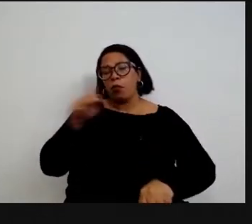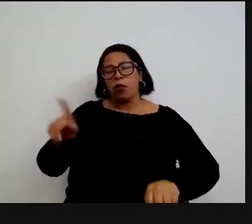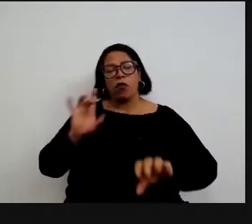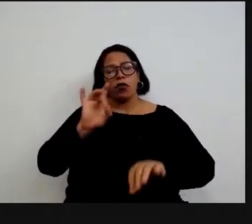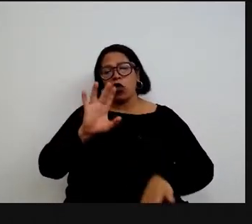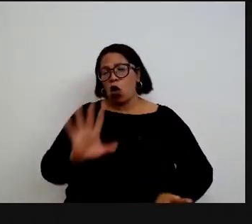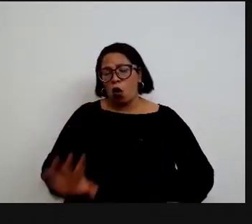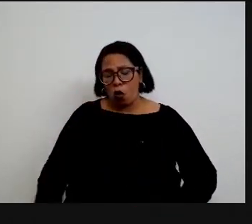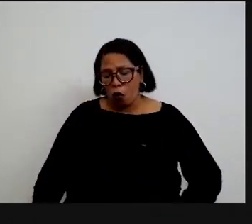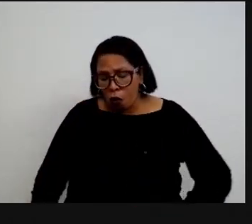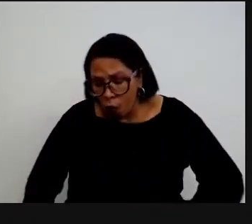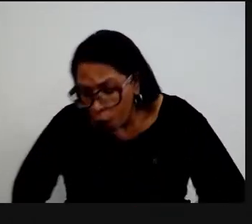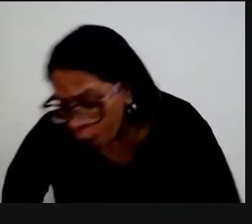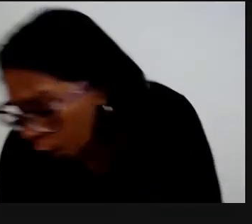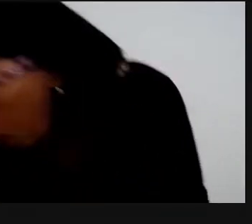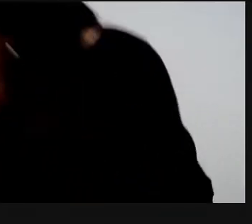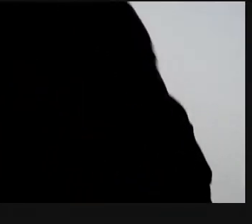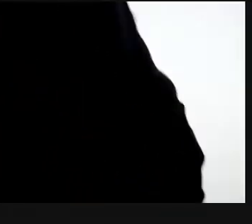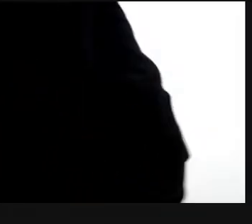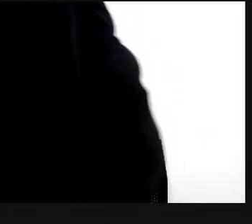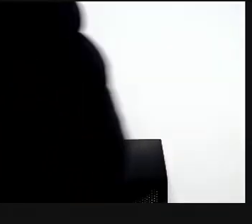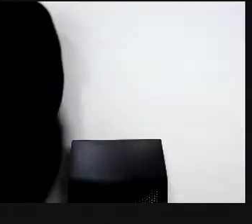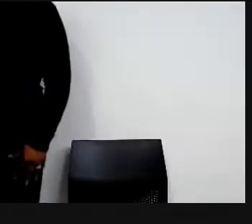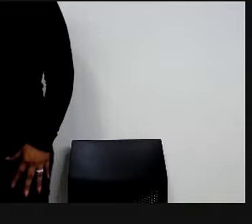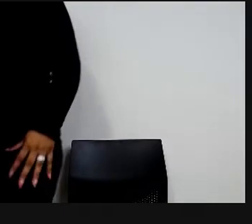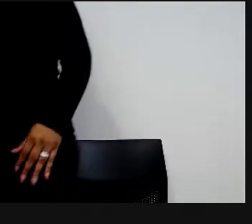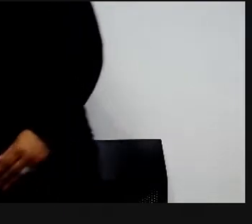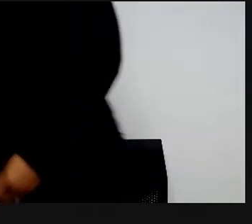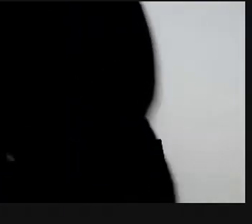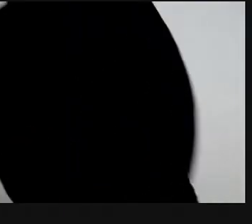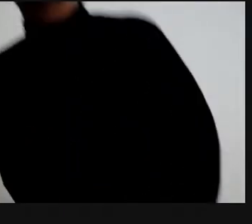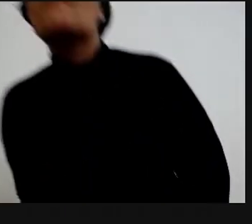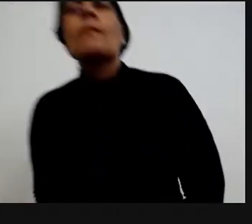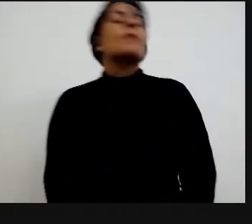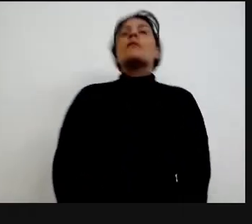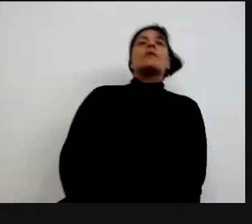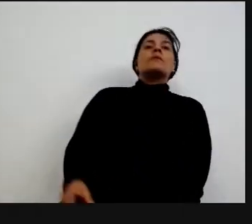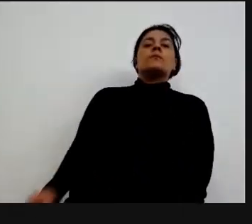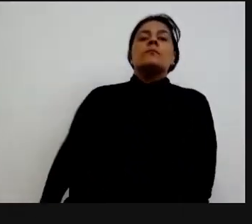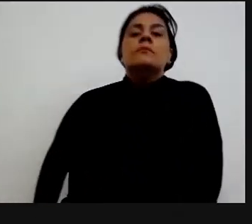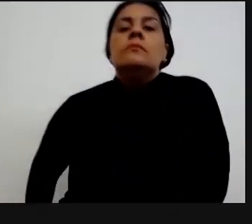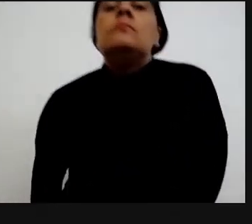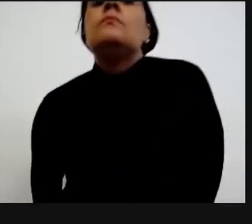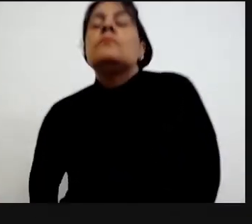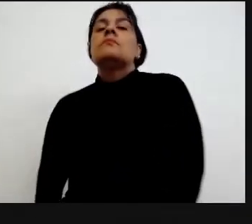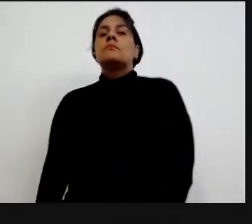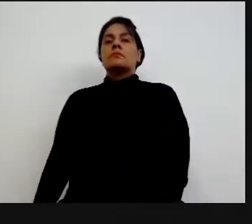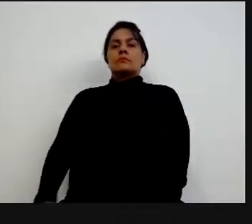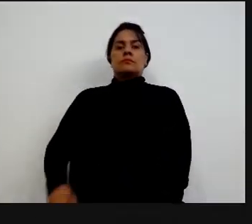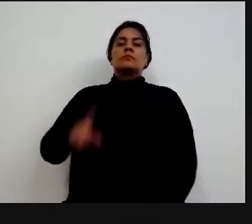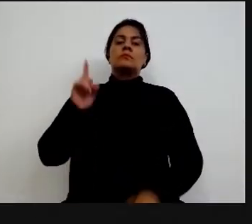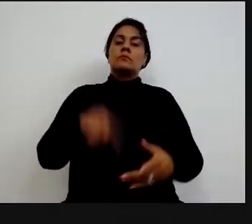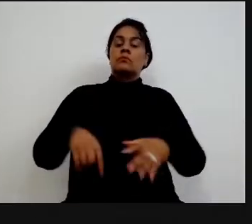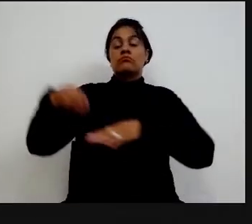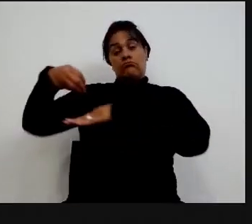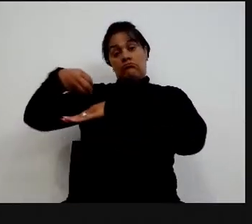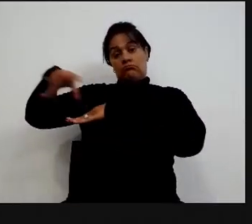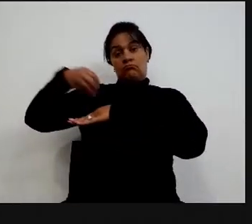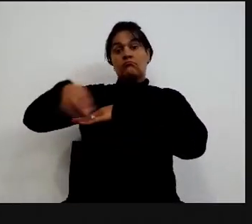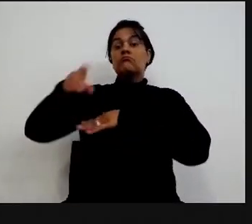docente. Dialogamos, né, ali um pouco no sentido de que não é melhor você fazer dessa forma, dando